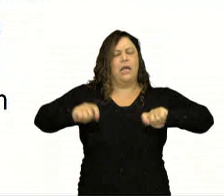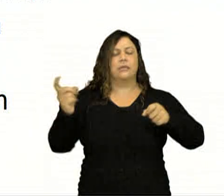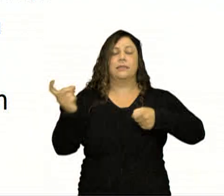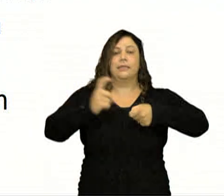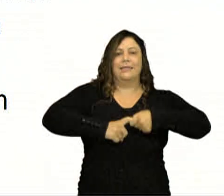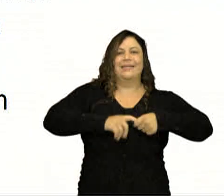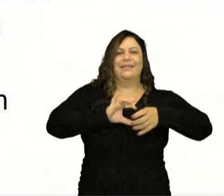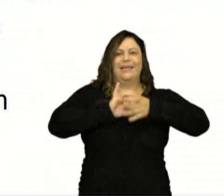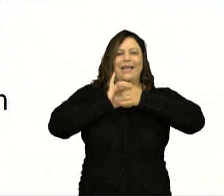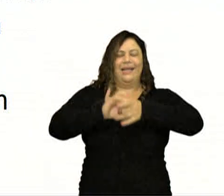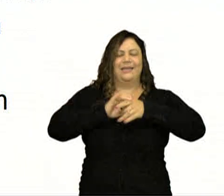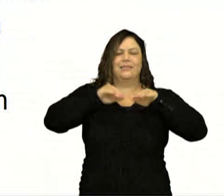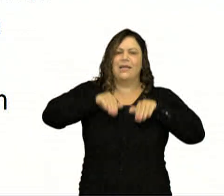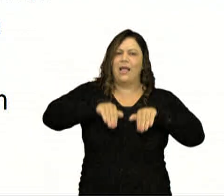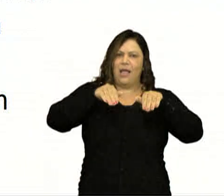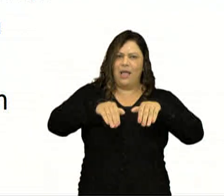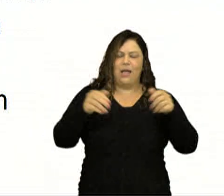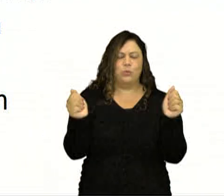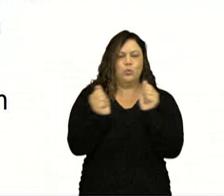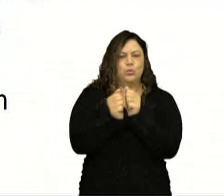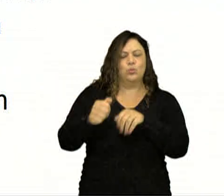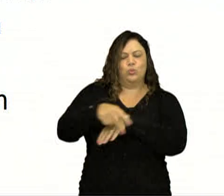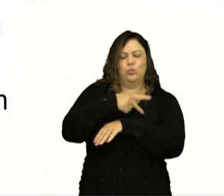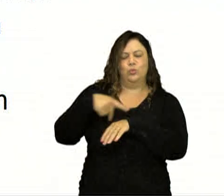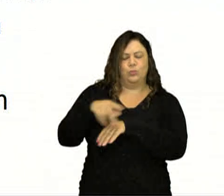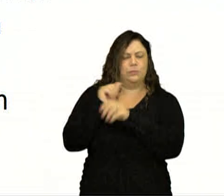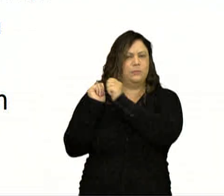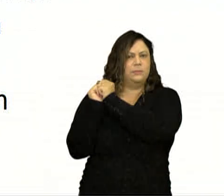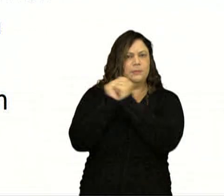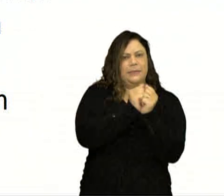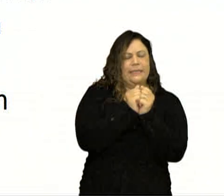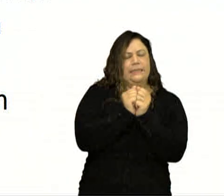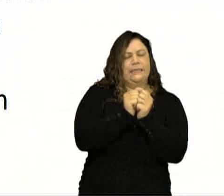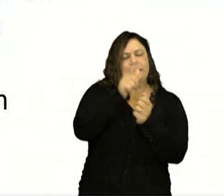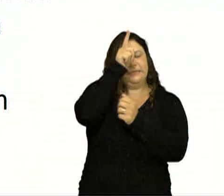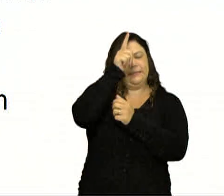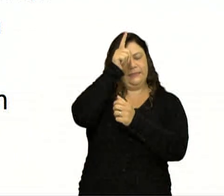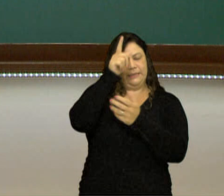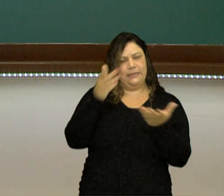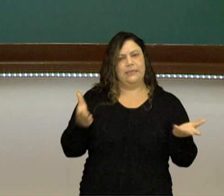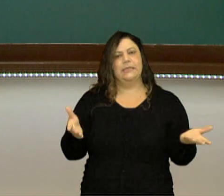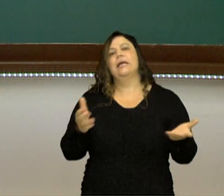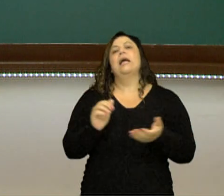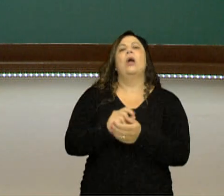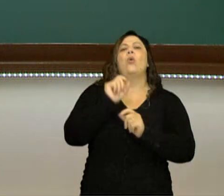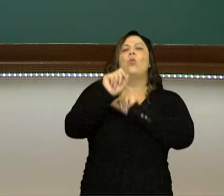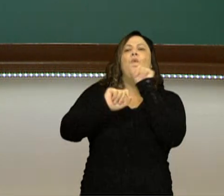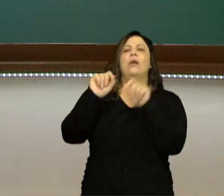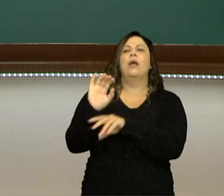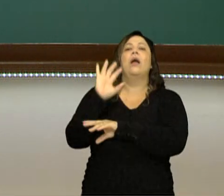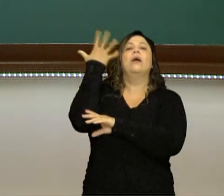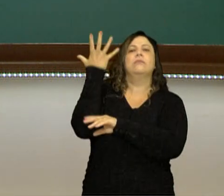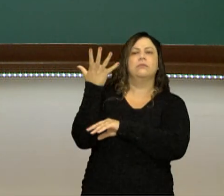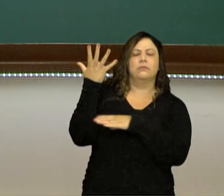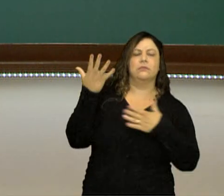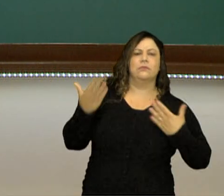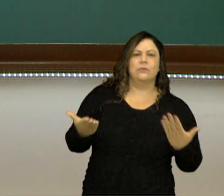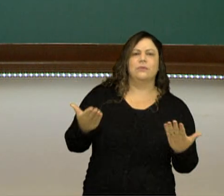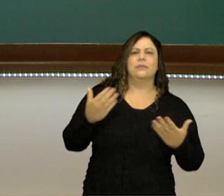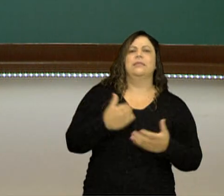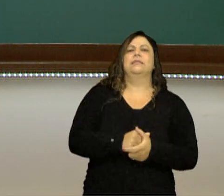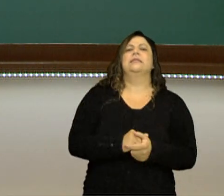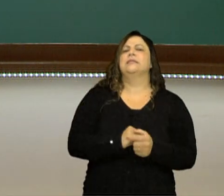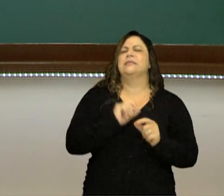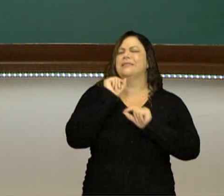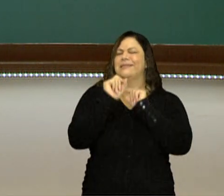passa a ser um estado da Alemanha. Essa passa a ser uma província alemã, o que ocorreu através de um plebiscito na